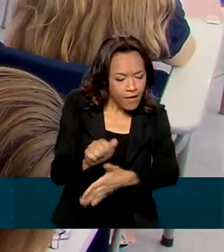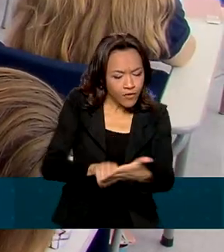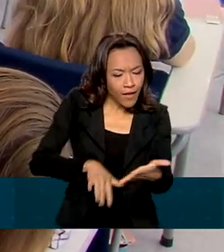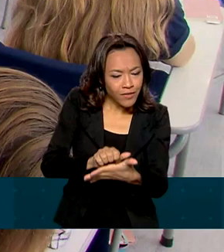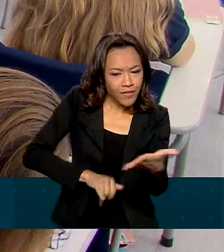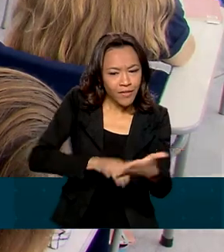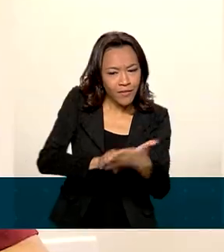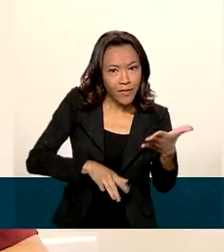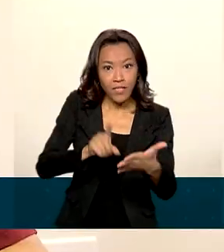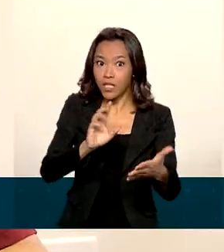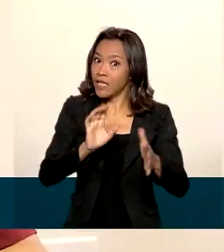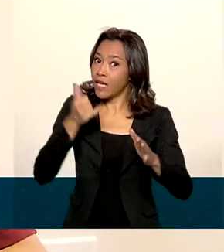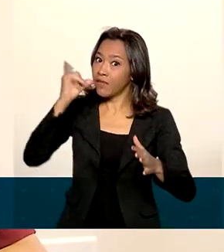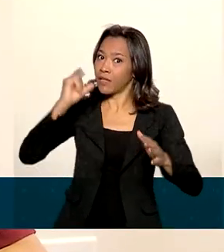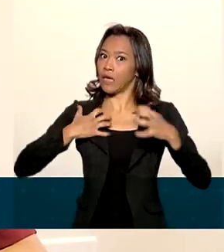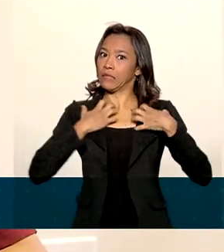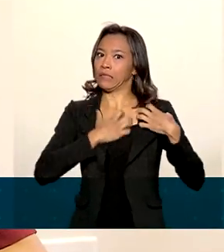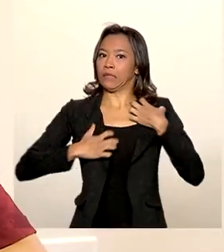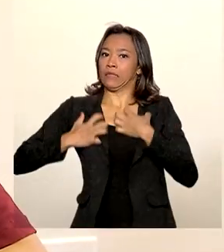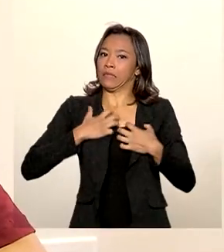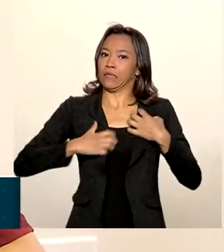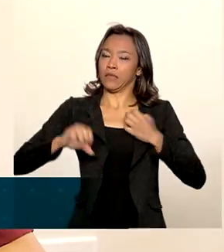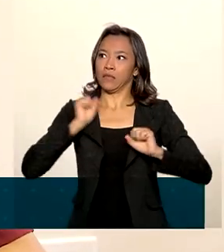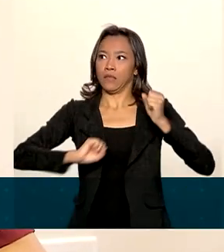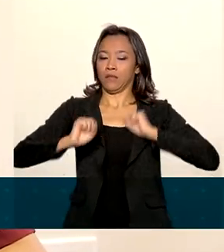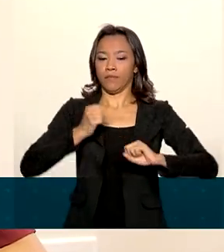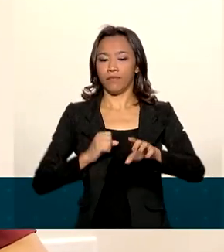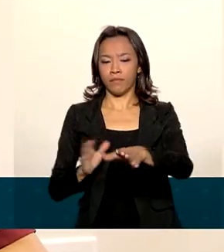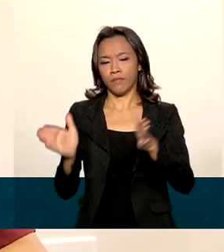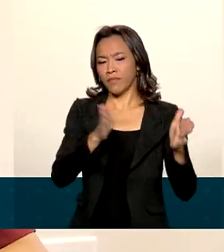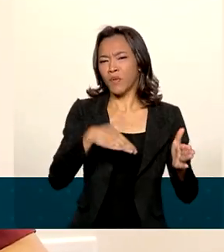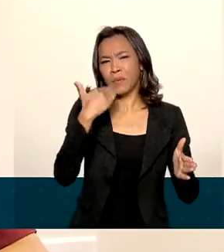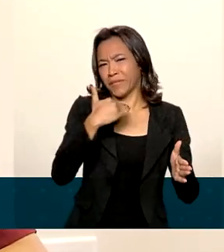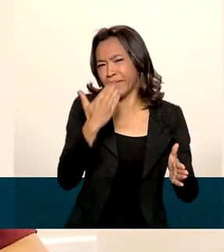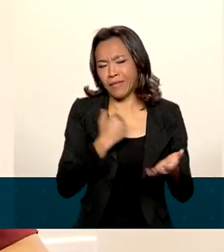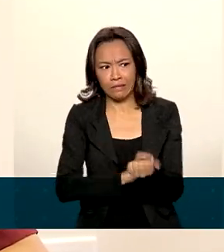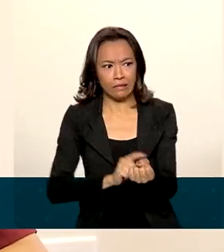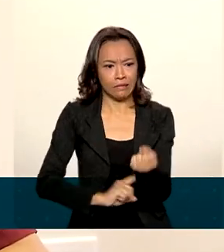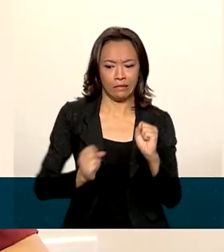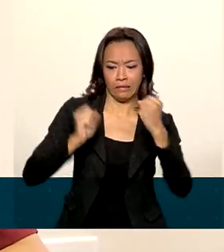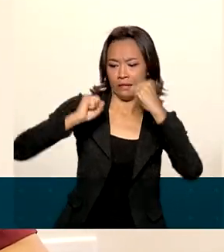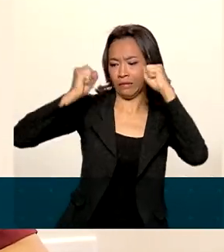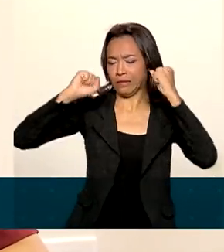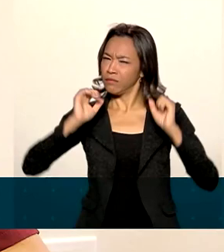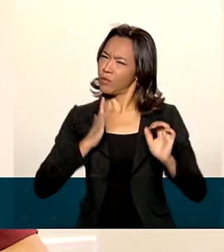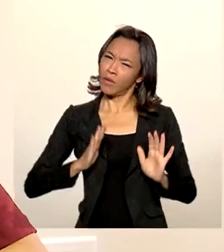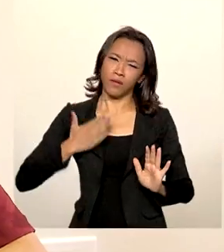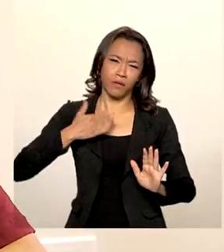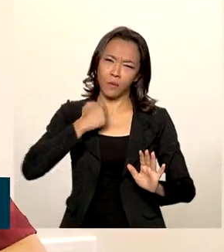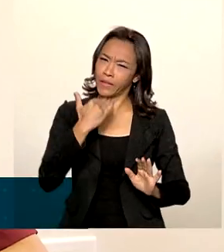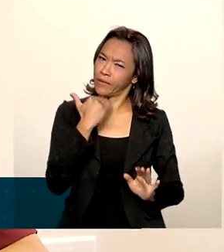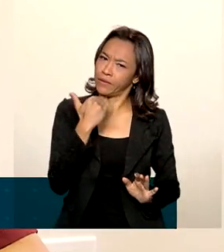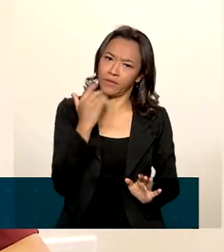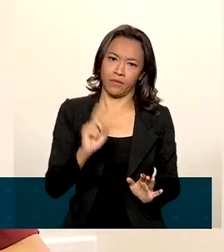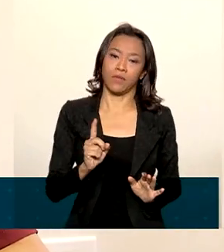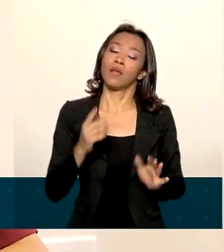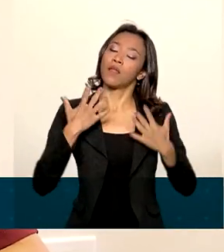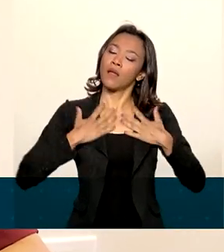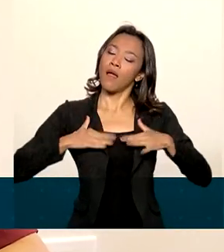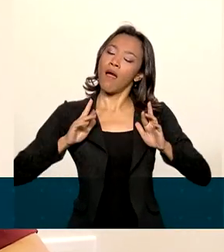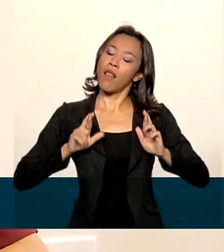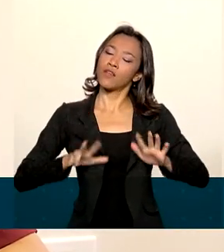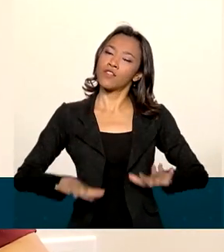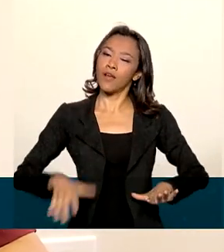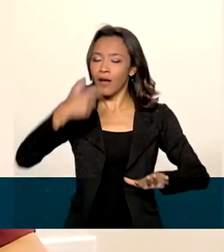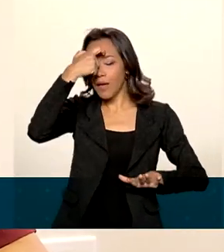ansiedade tomar conta. Não adianta estudar tudo de uma vez, não adianta estressar e colocar uma montanha de coisas para você fazer. Tem que ficar relaxado, e com a